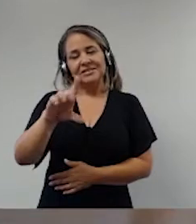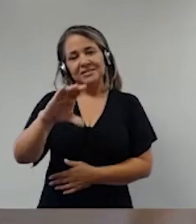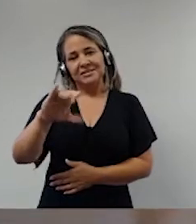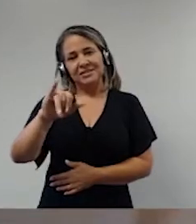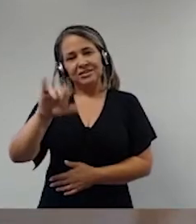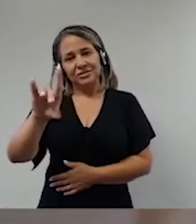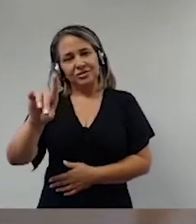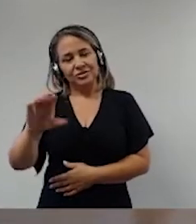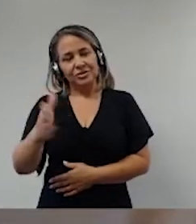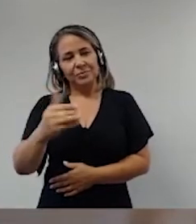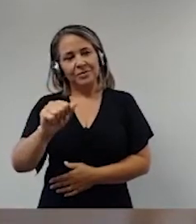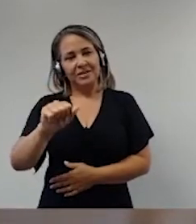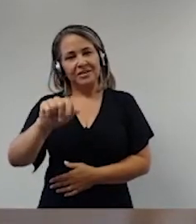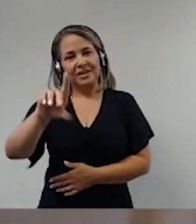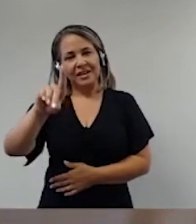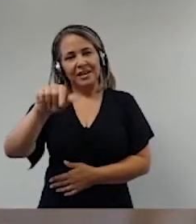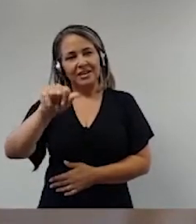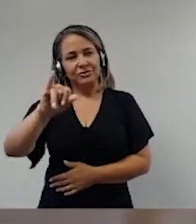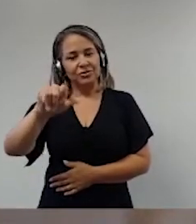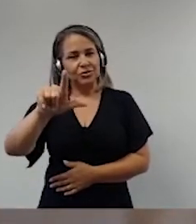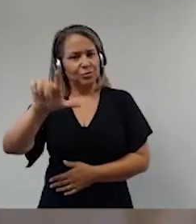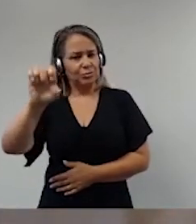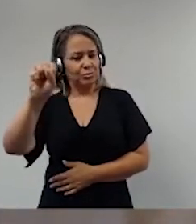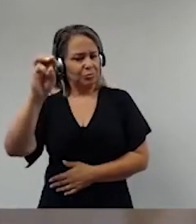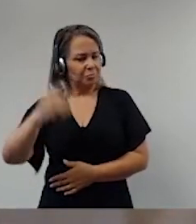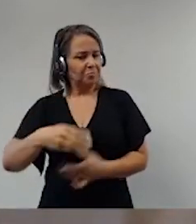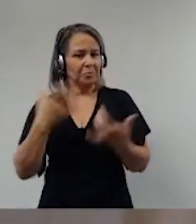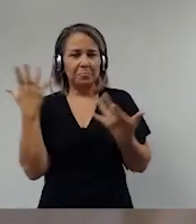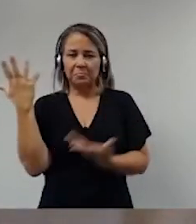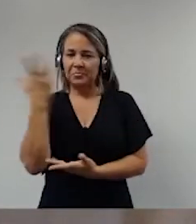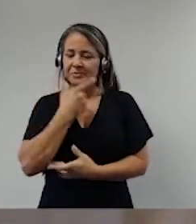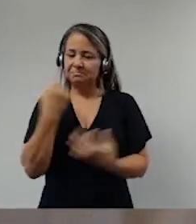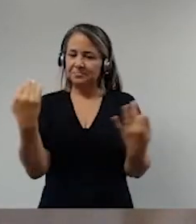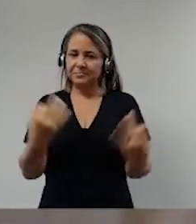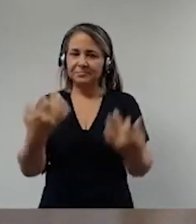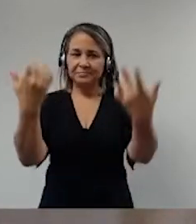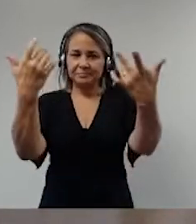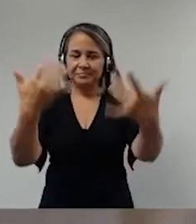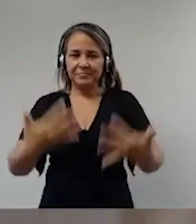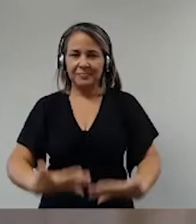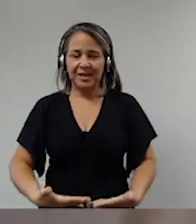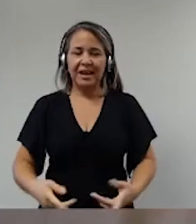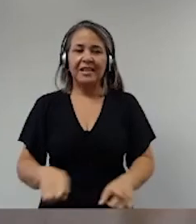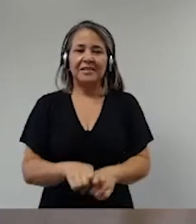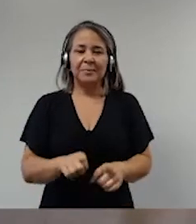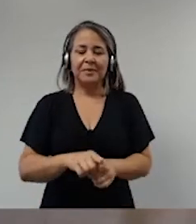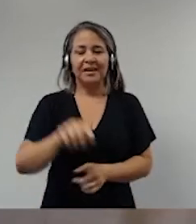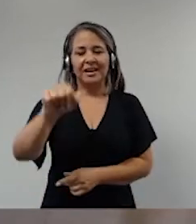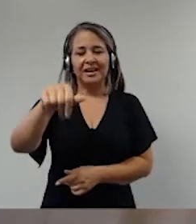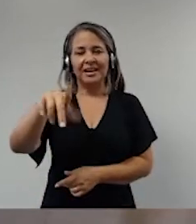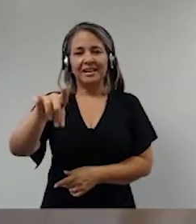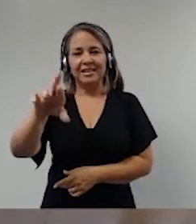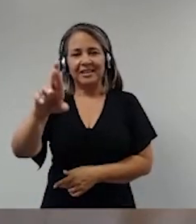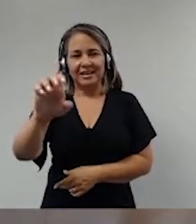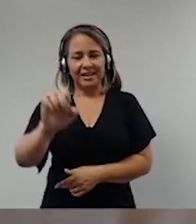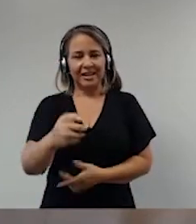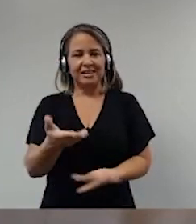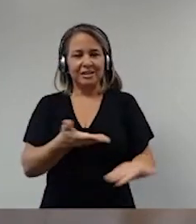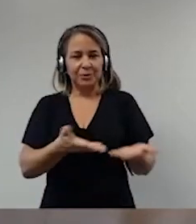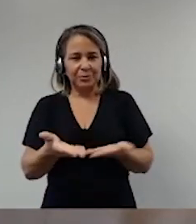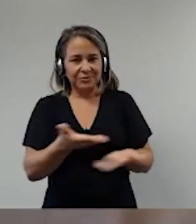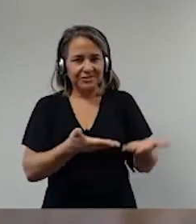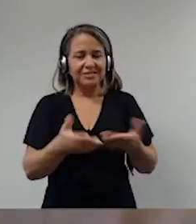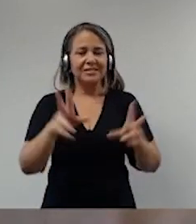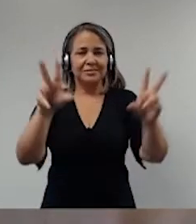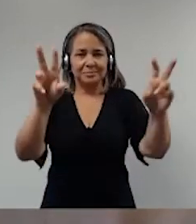amiga Adilson Moreira, por sua bela exposição, principalmente a você, André, por estar pilotando esse painel aqui, estar